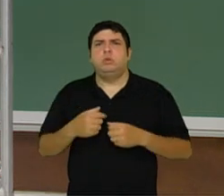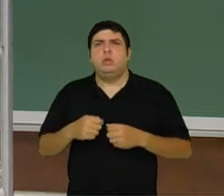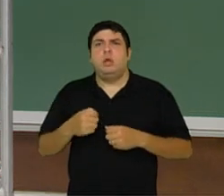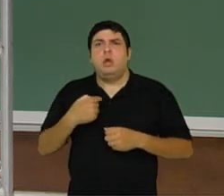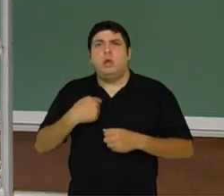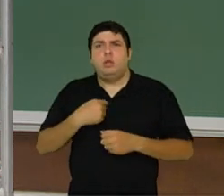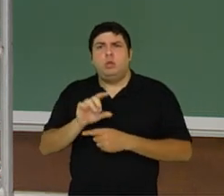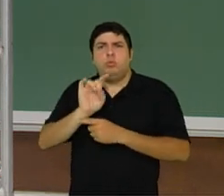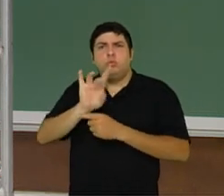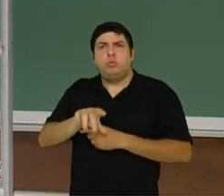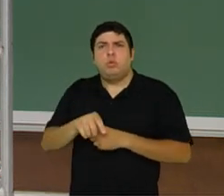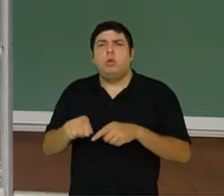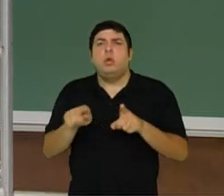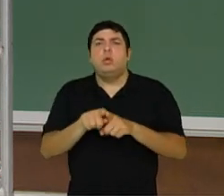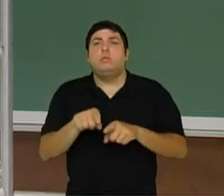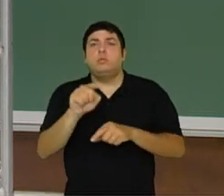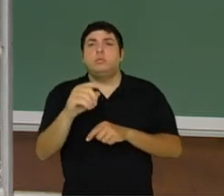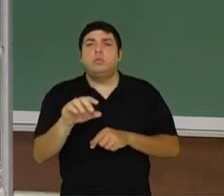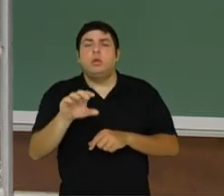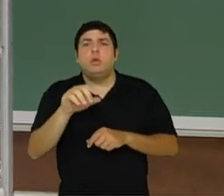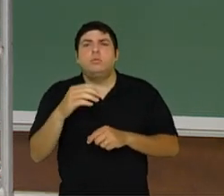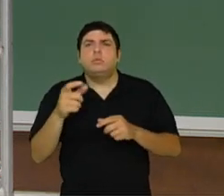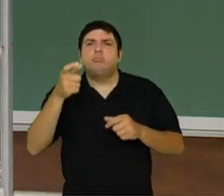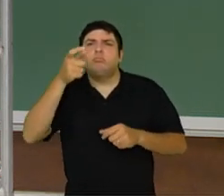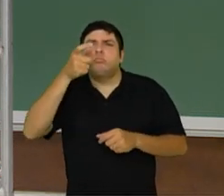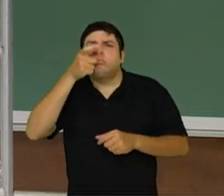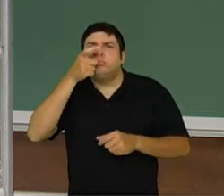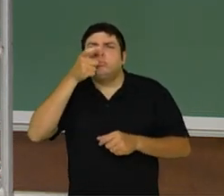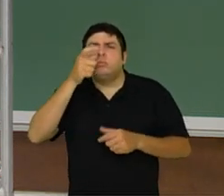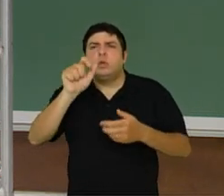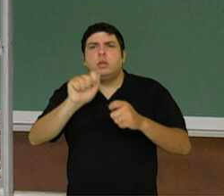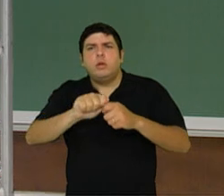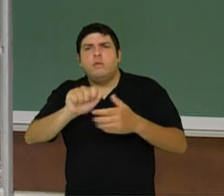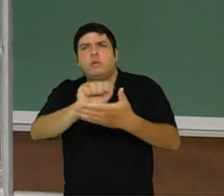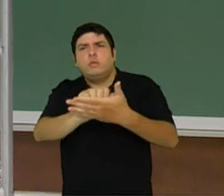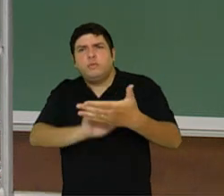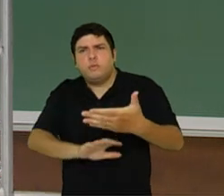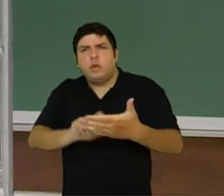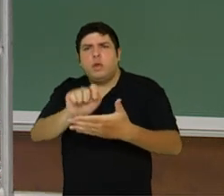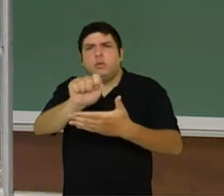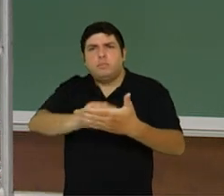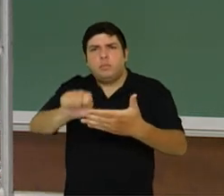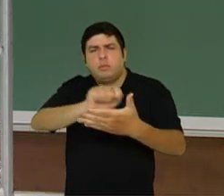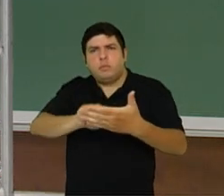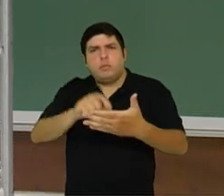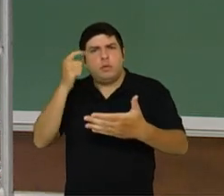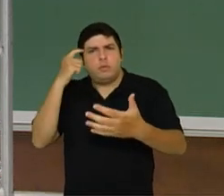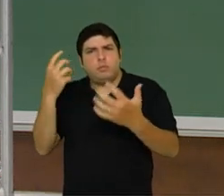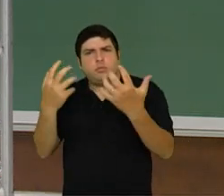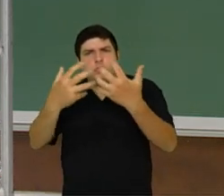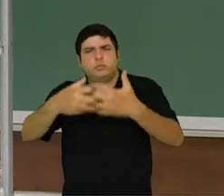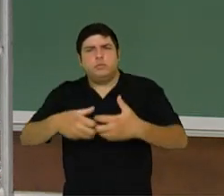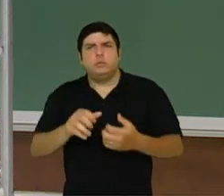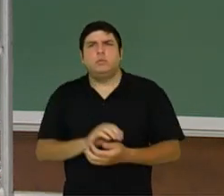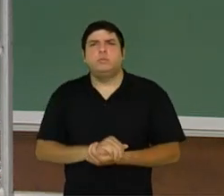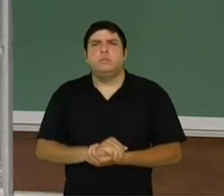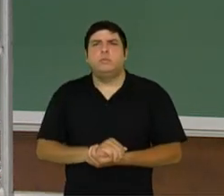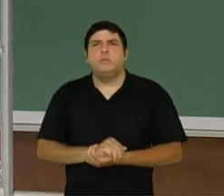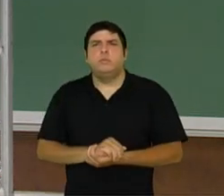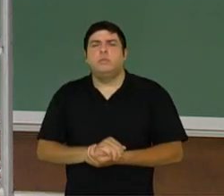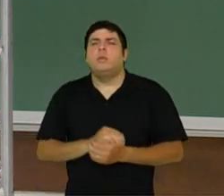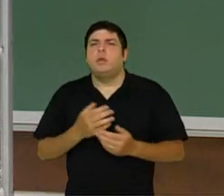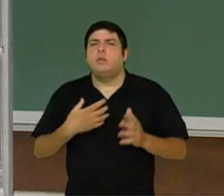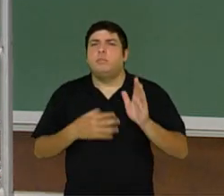tô falando, porque você tem uma resposta aí, fazendo atividade, você tá pensando e tal, né? A cada